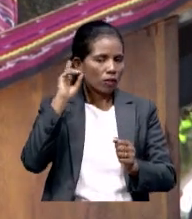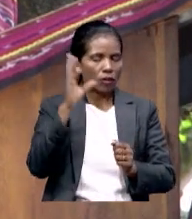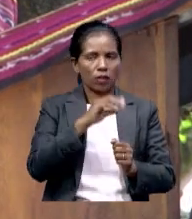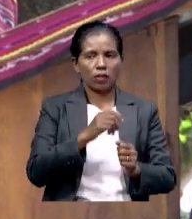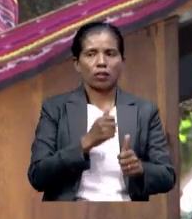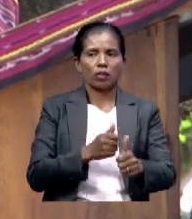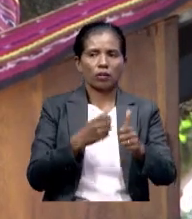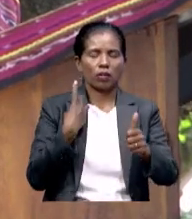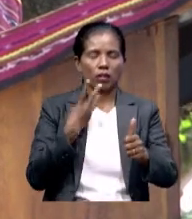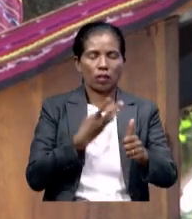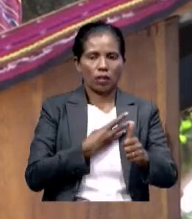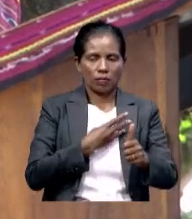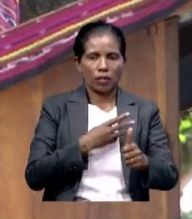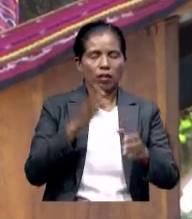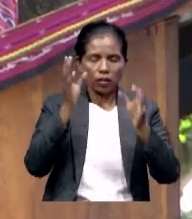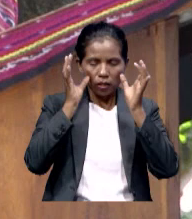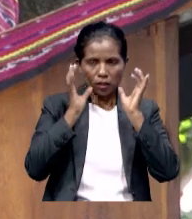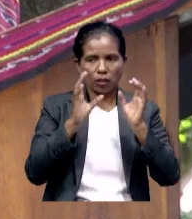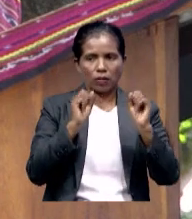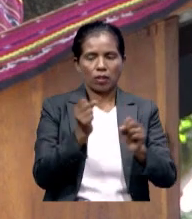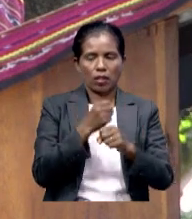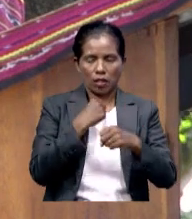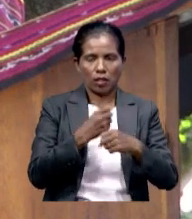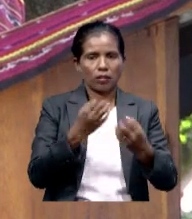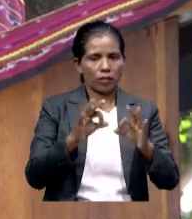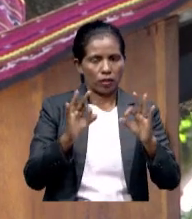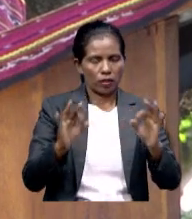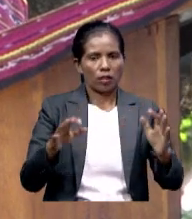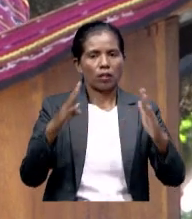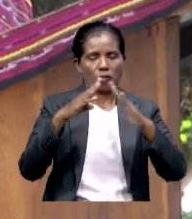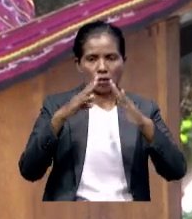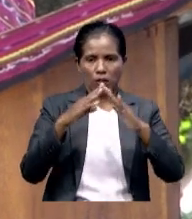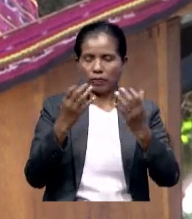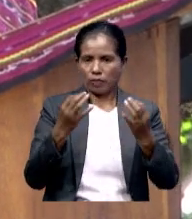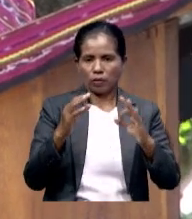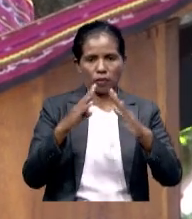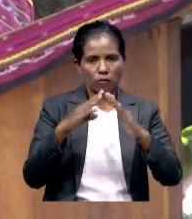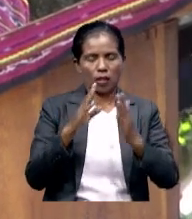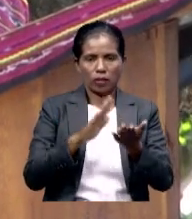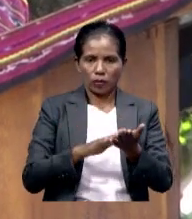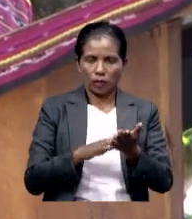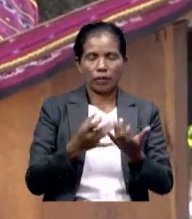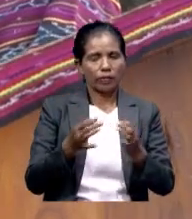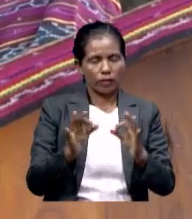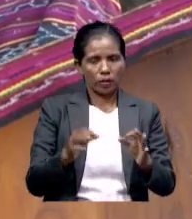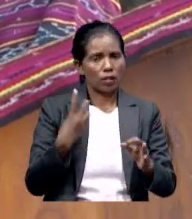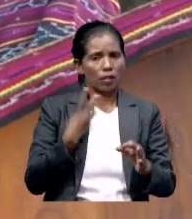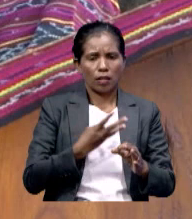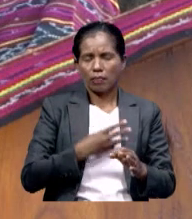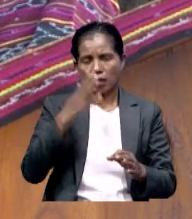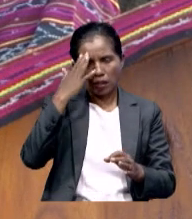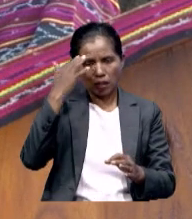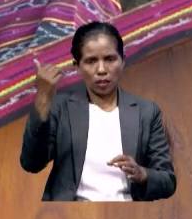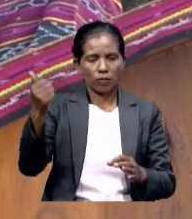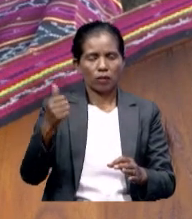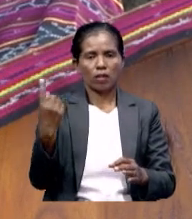actuir Aminia Haleri, hodi finaliza obra refer. Ami la Haluan, nona